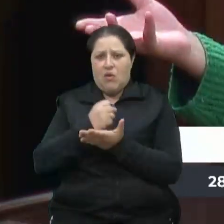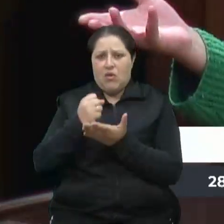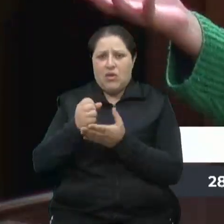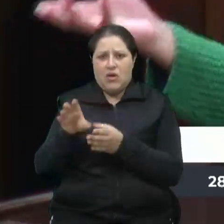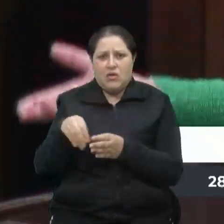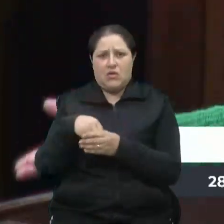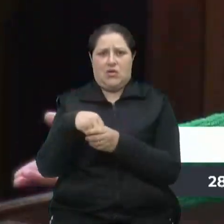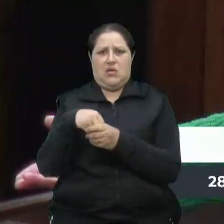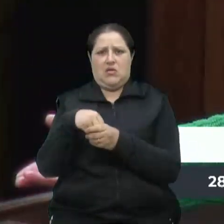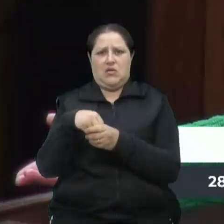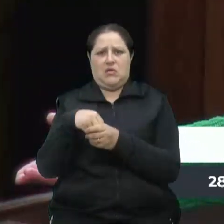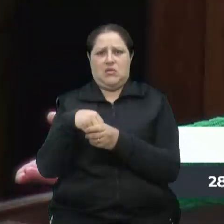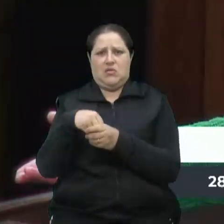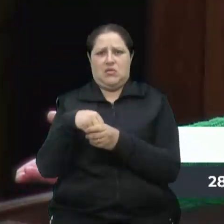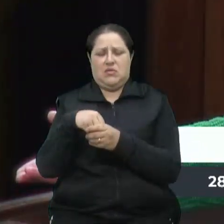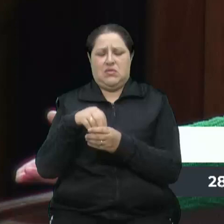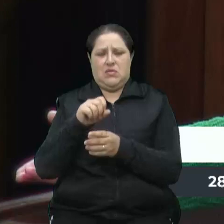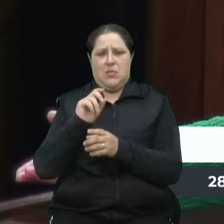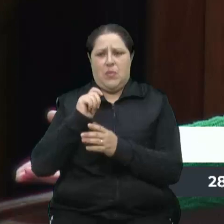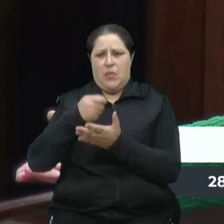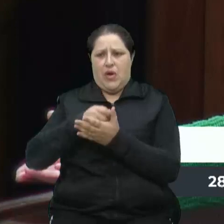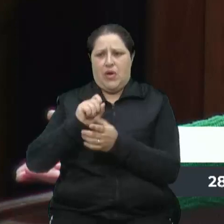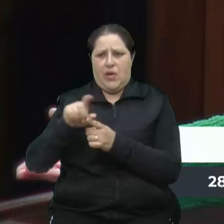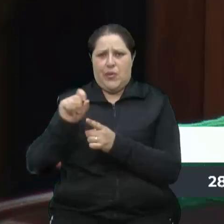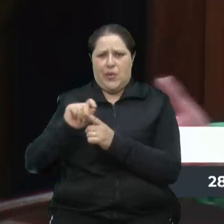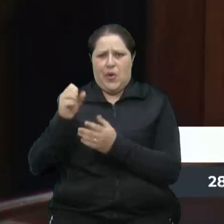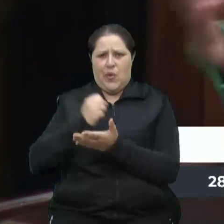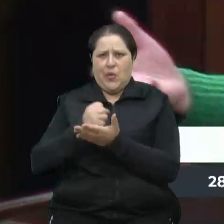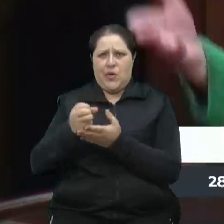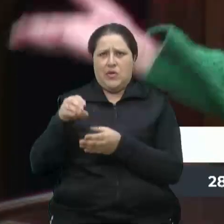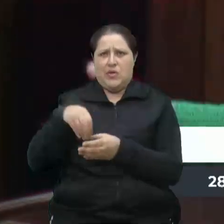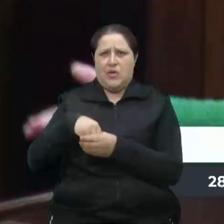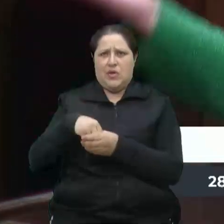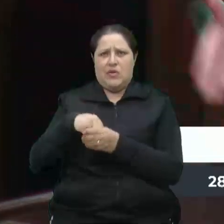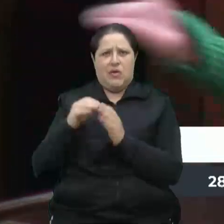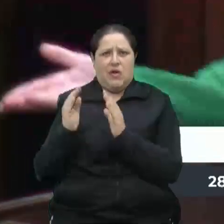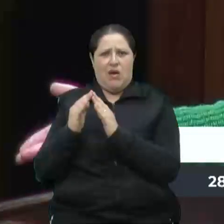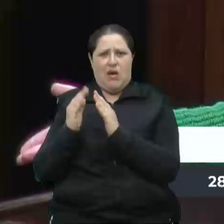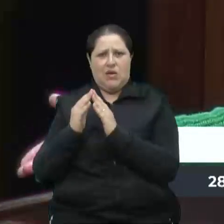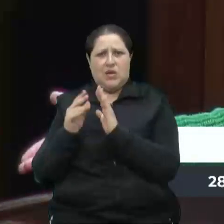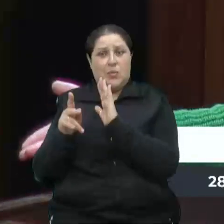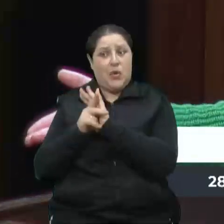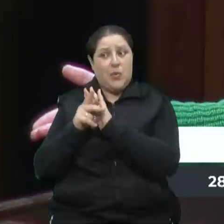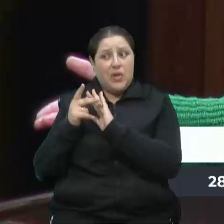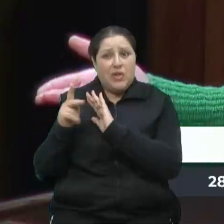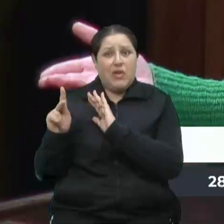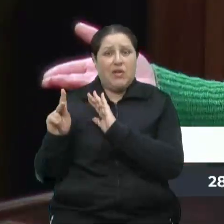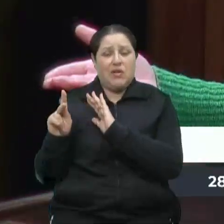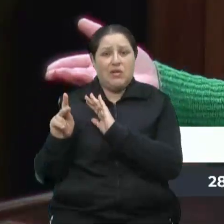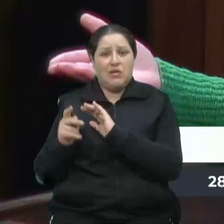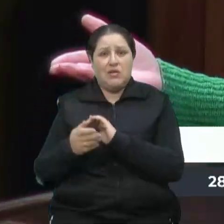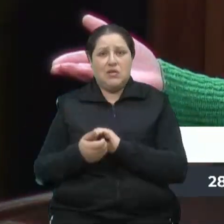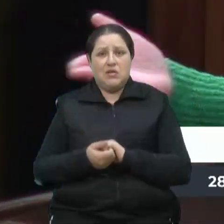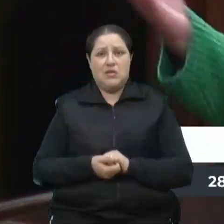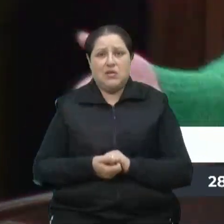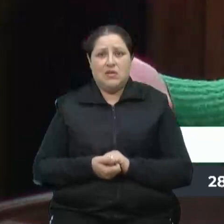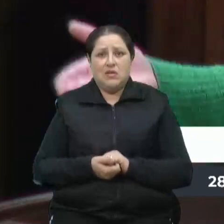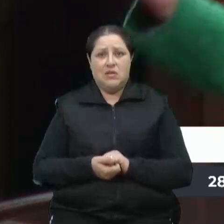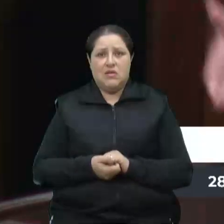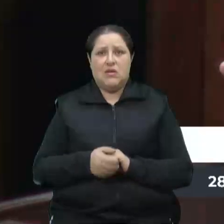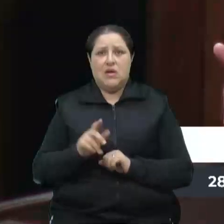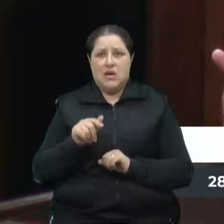no contrato de um aluguel. De um aluguel de uma casa que era dela. Que